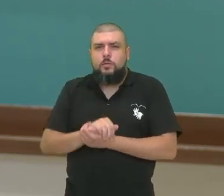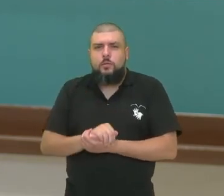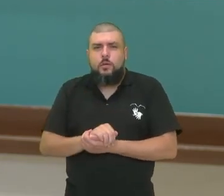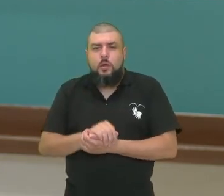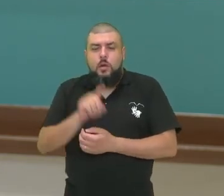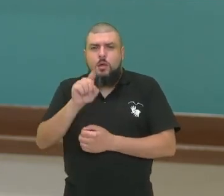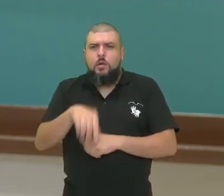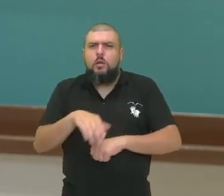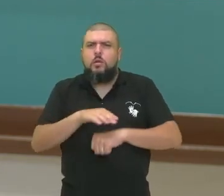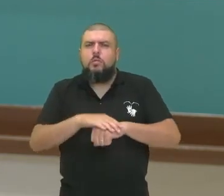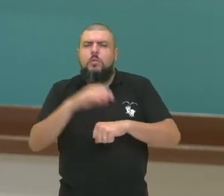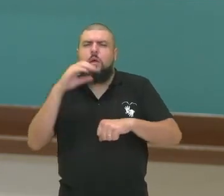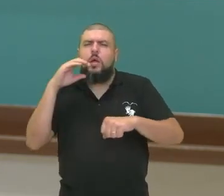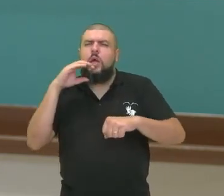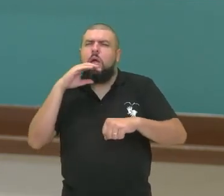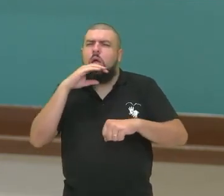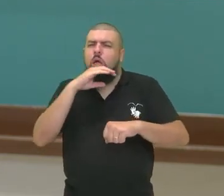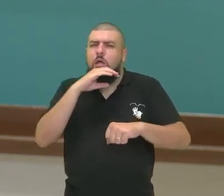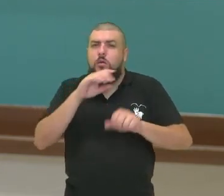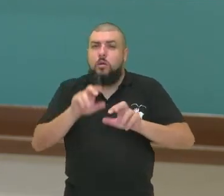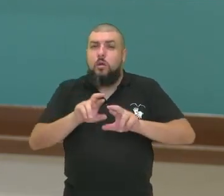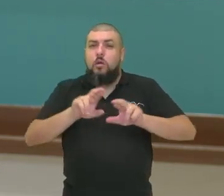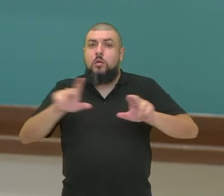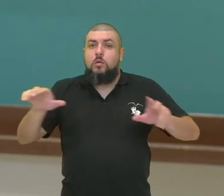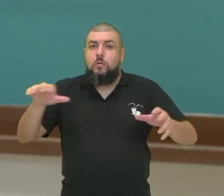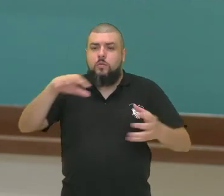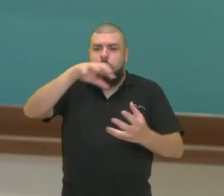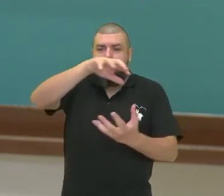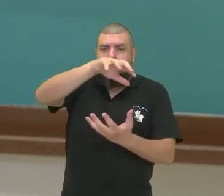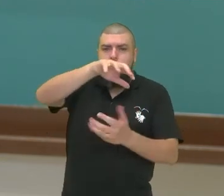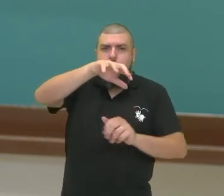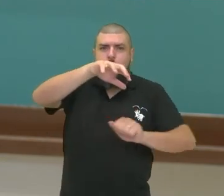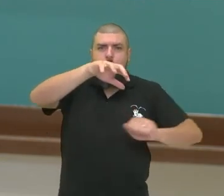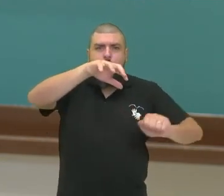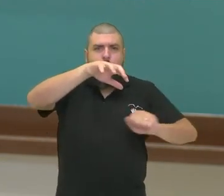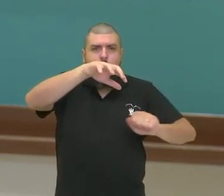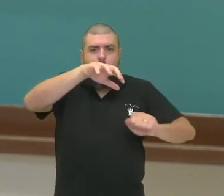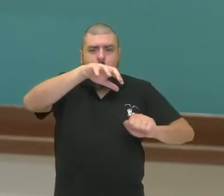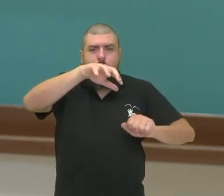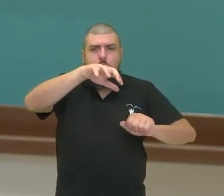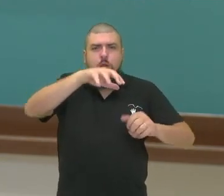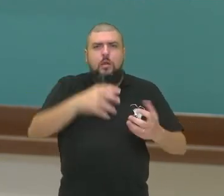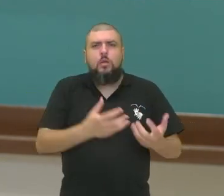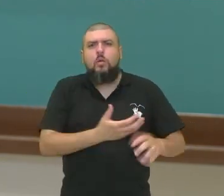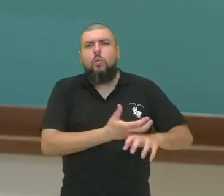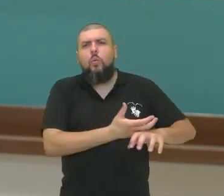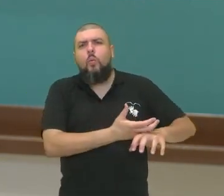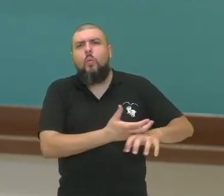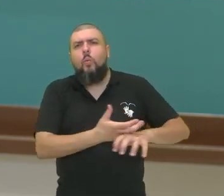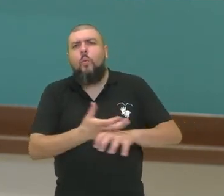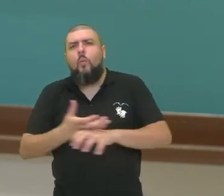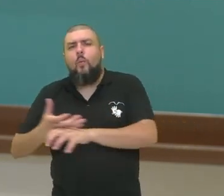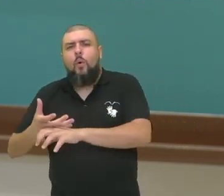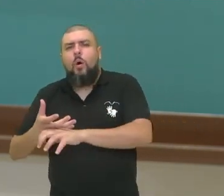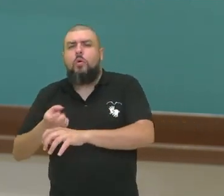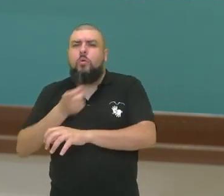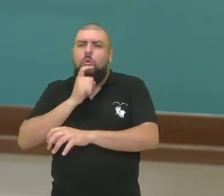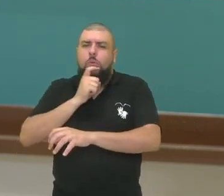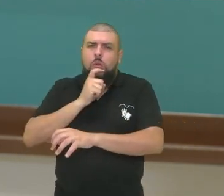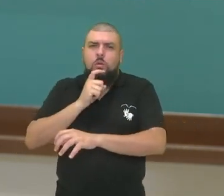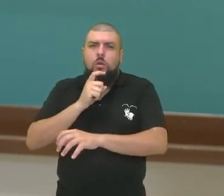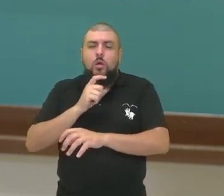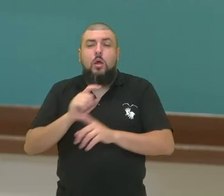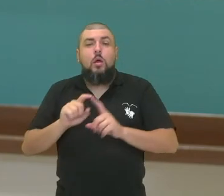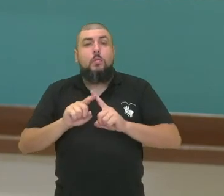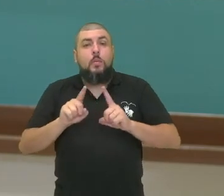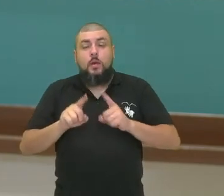um continente gelado, né? Ela é um deserto, né, na maior parte ali, e o deserto do Saara é o maior deserto do tipo